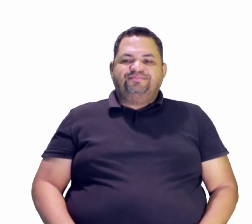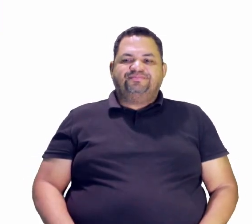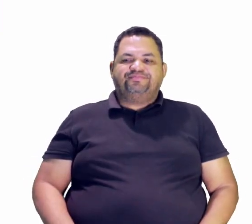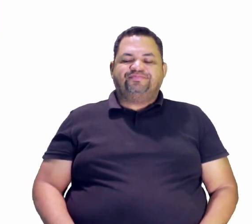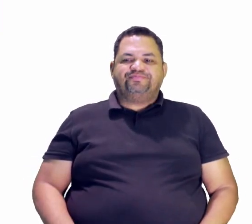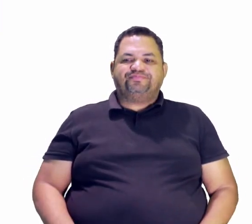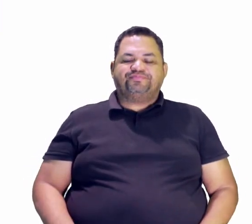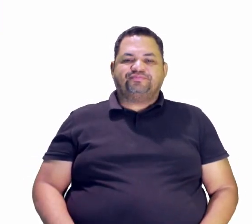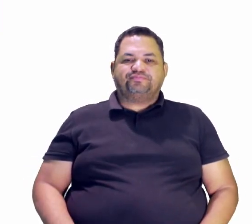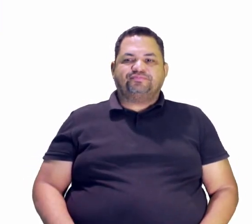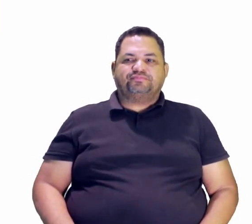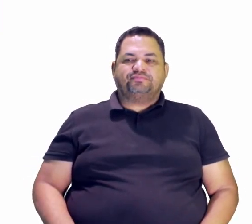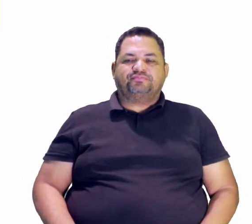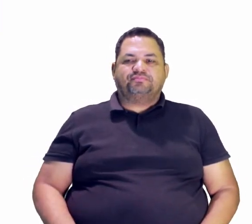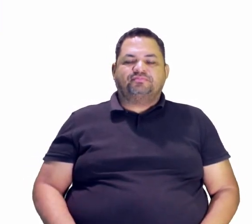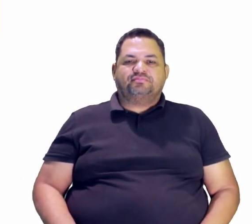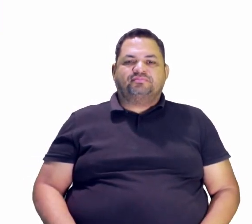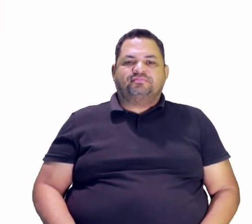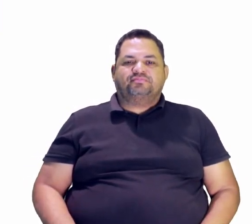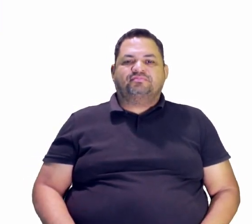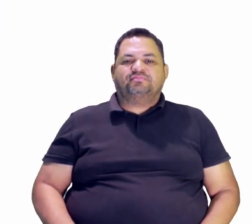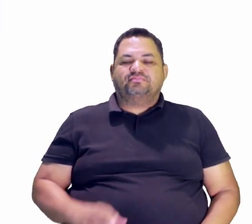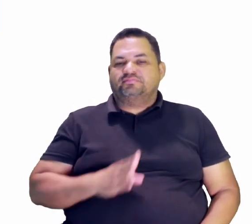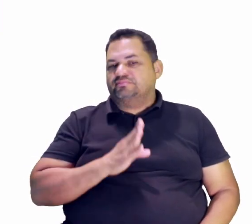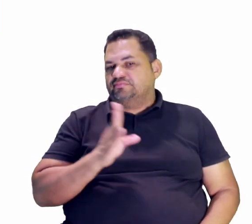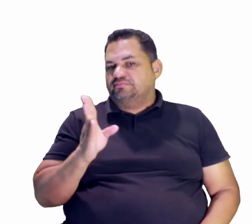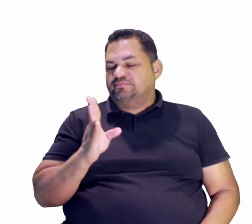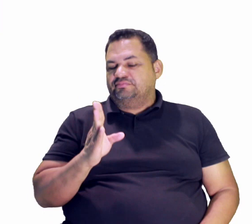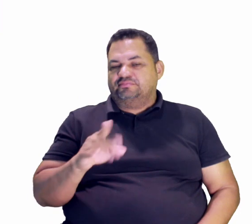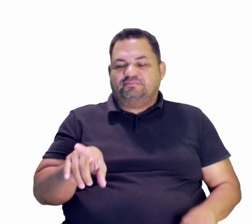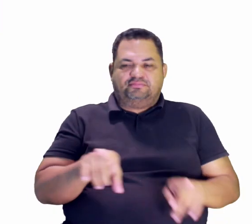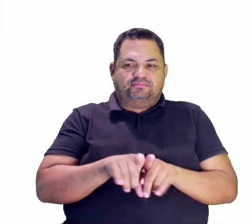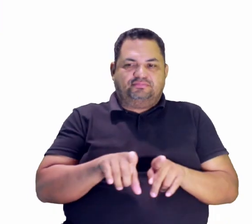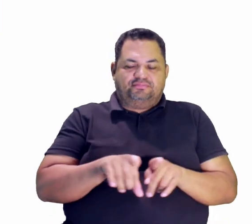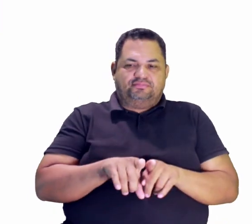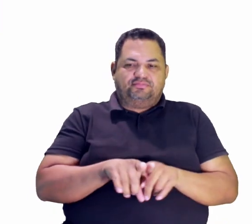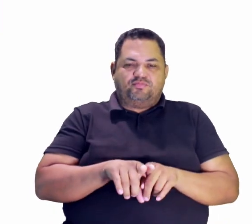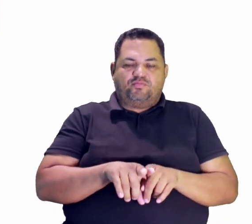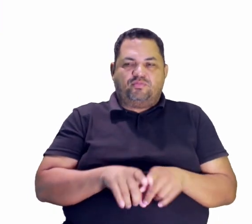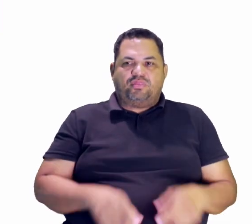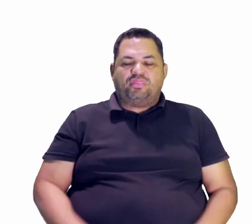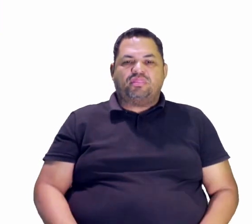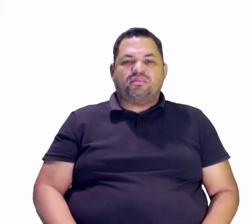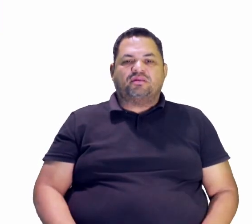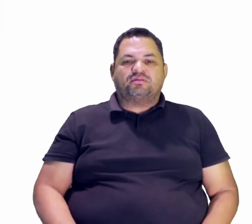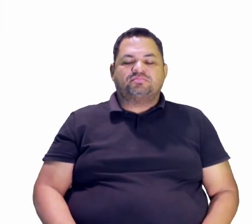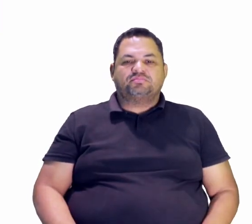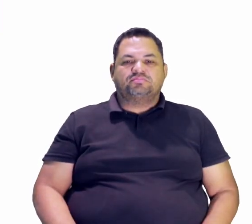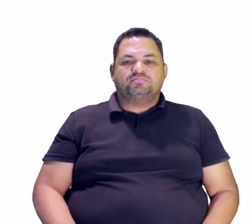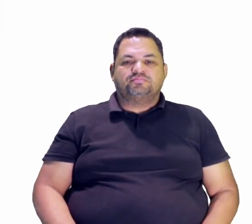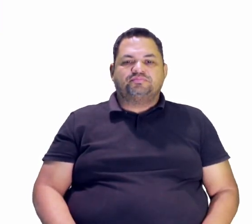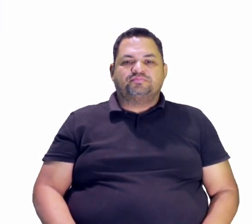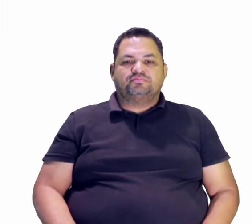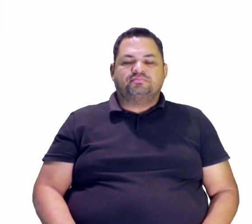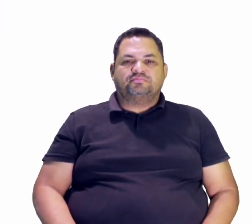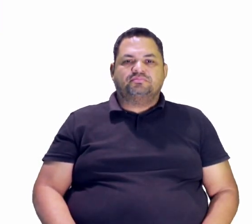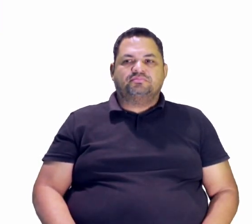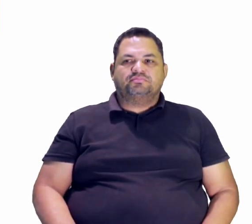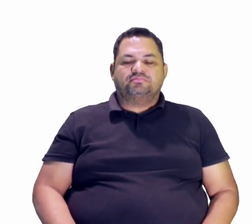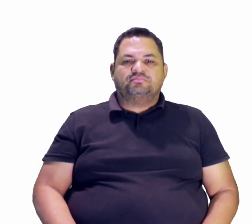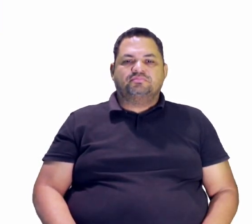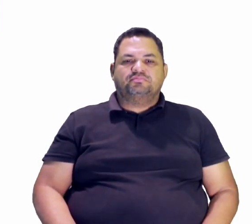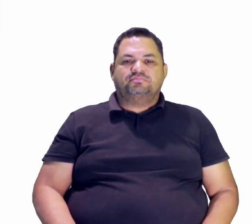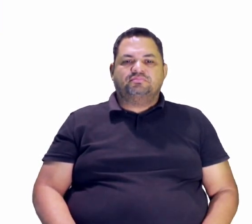final. Se ele for para a direita também, mas vamos supor que ele era assim, ó. Aí você coloca também, tá?